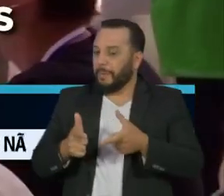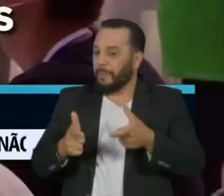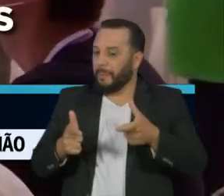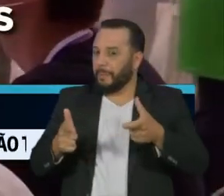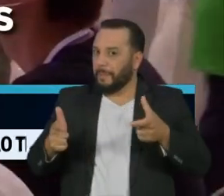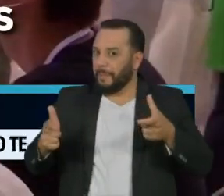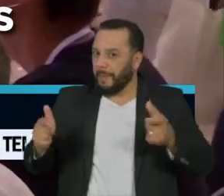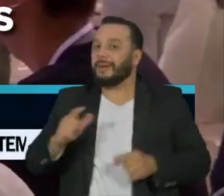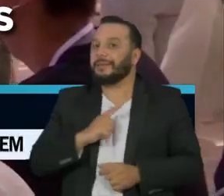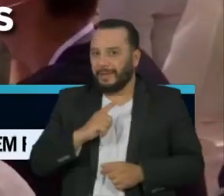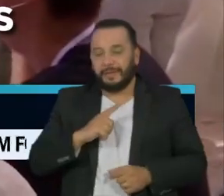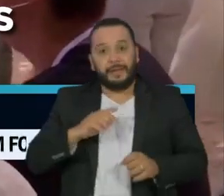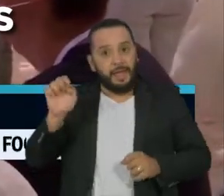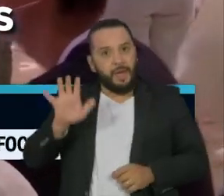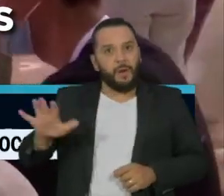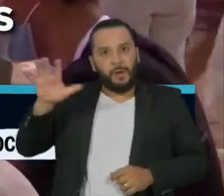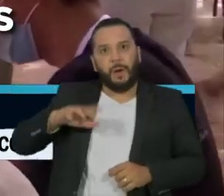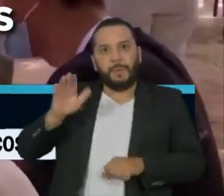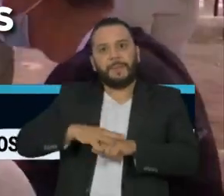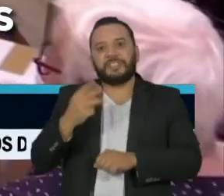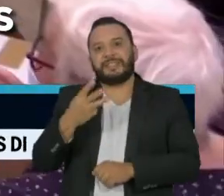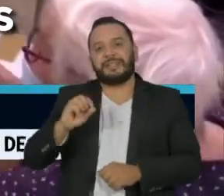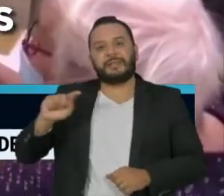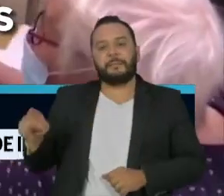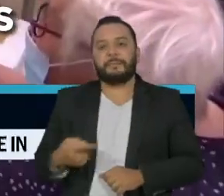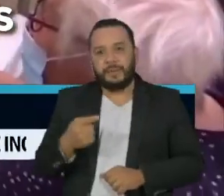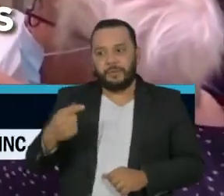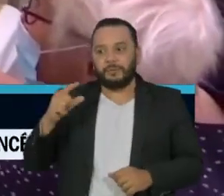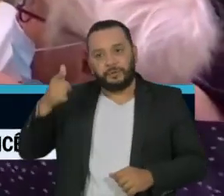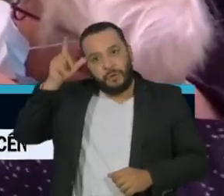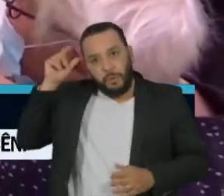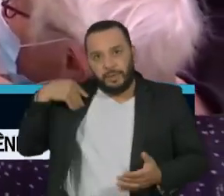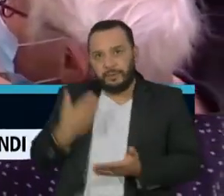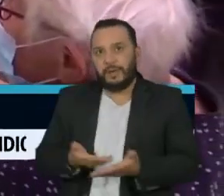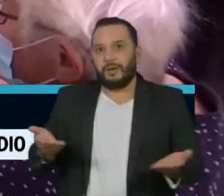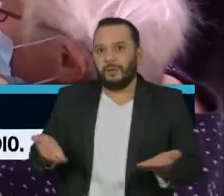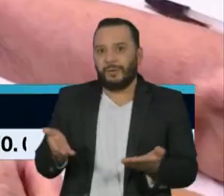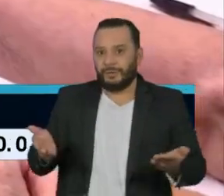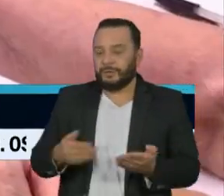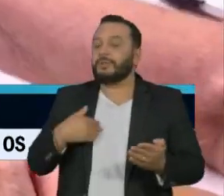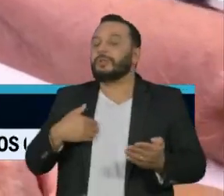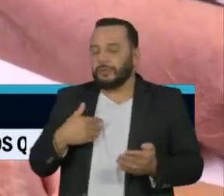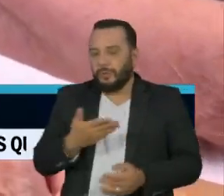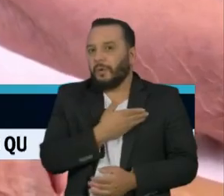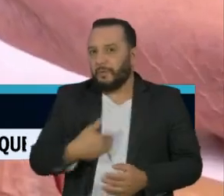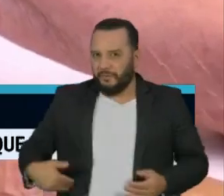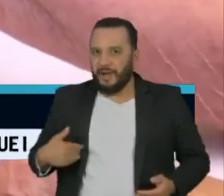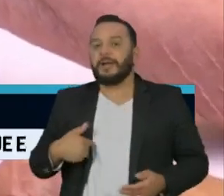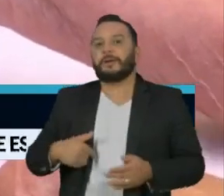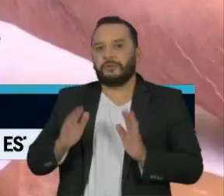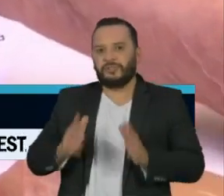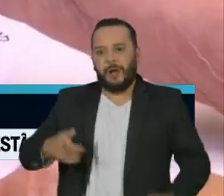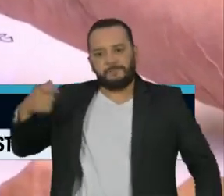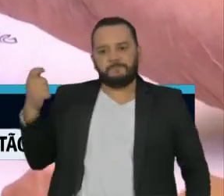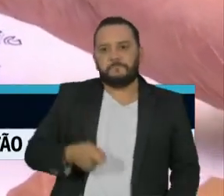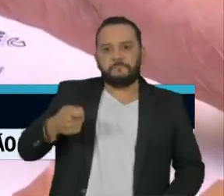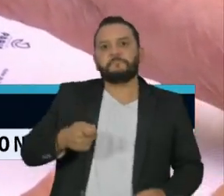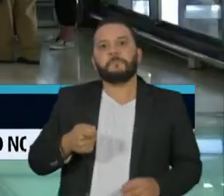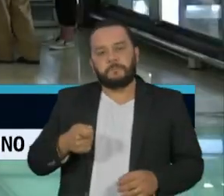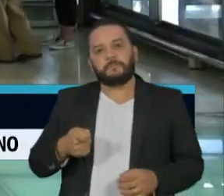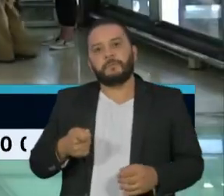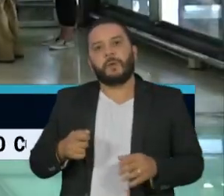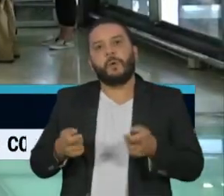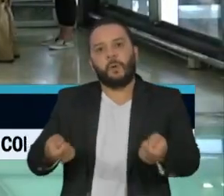em toda Europa foram mais de 30 mil casos novos de ontem para hoje e os governos apertam as medidas para conter o